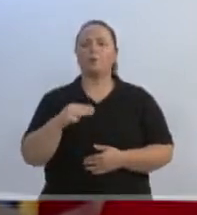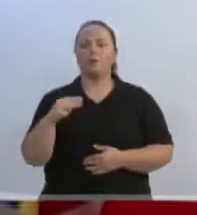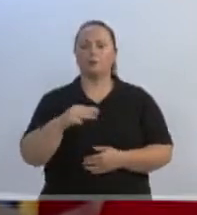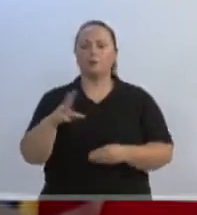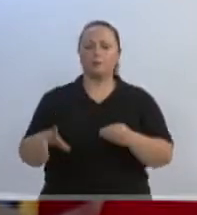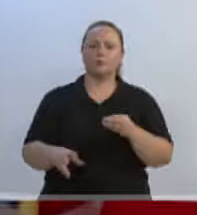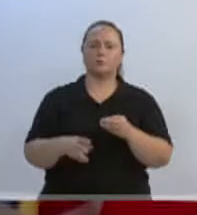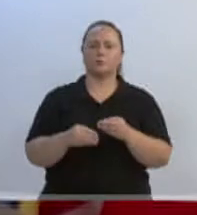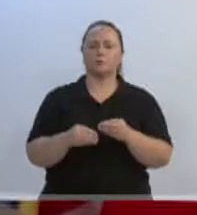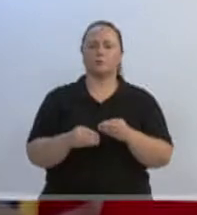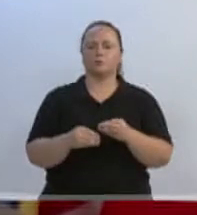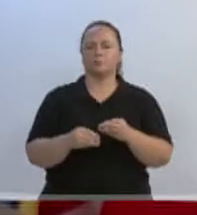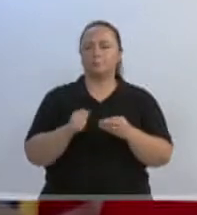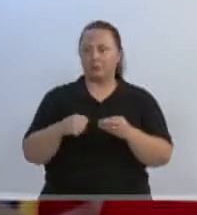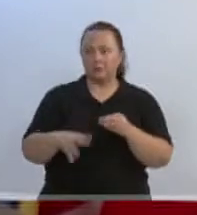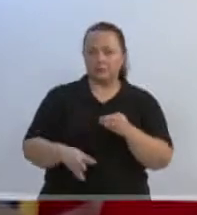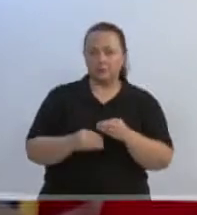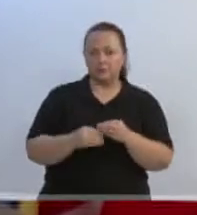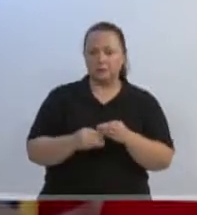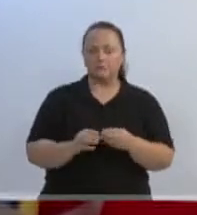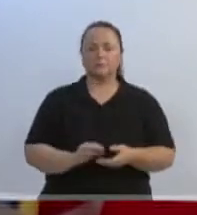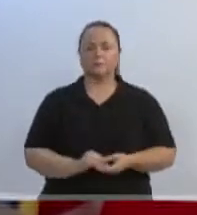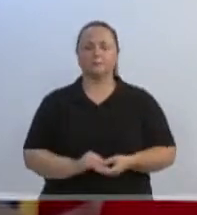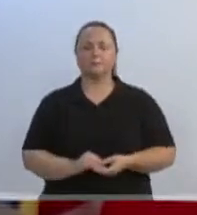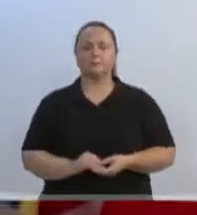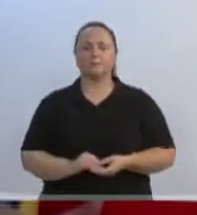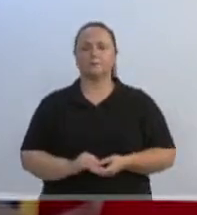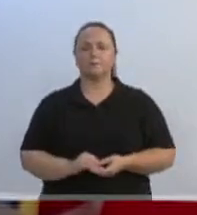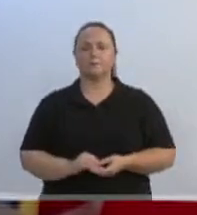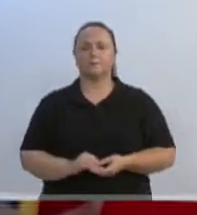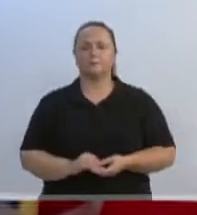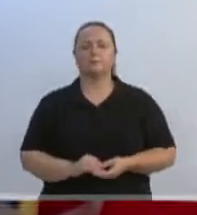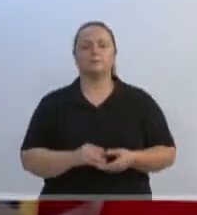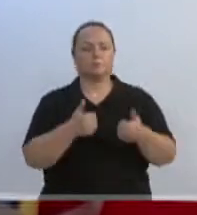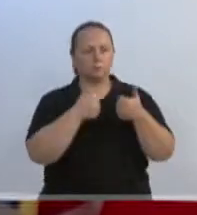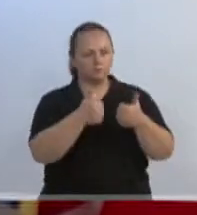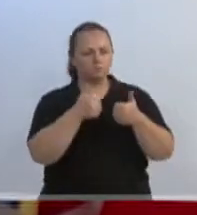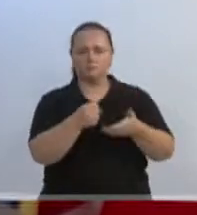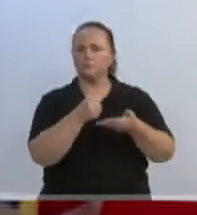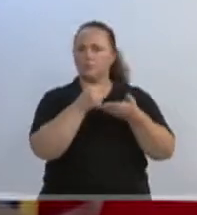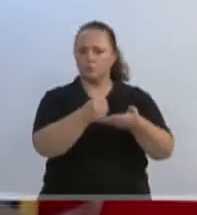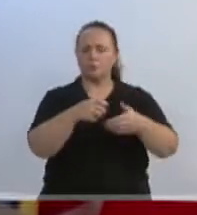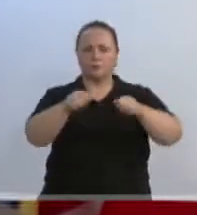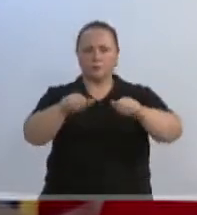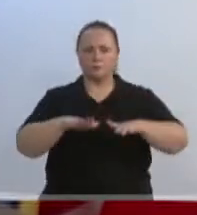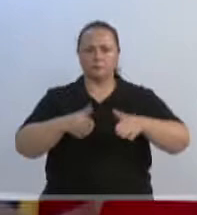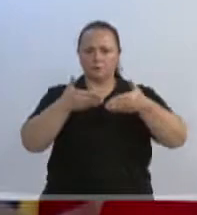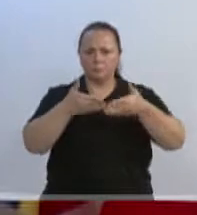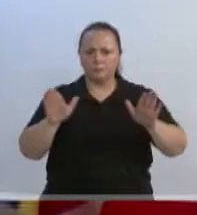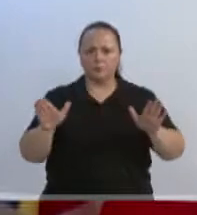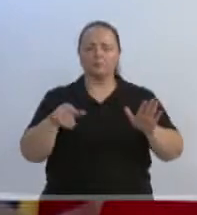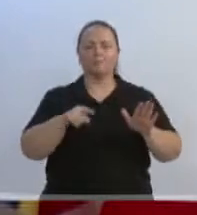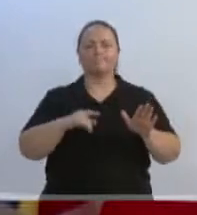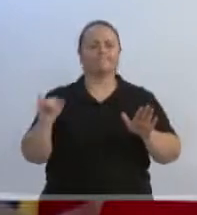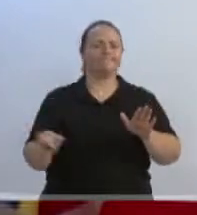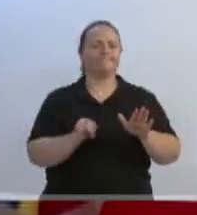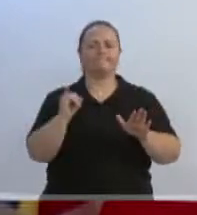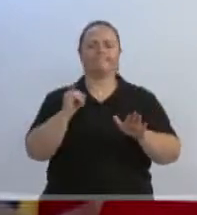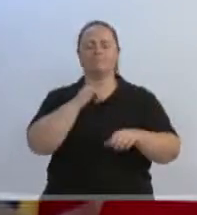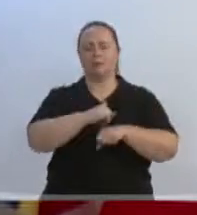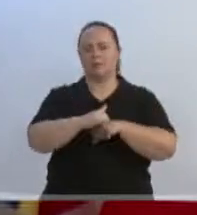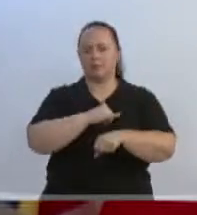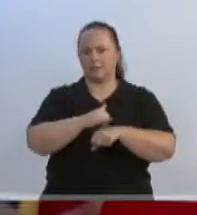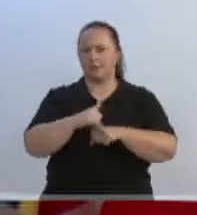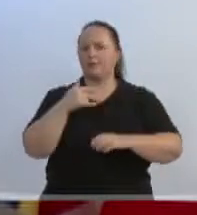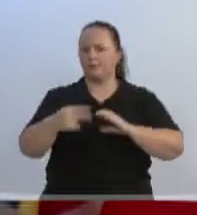será a vez de mais é só tá bom conte conosco eo vereador adriano as audiências públicas são mecanismos importantes aqui dá